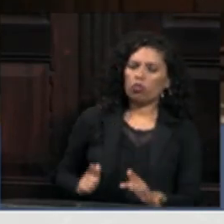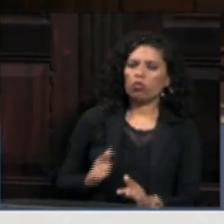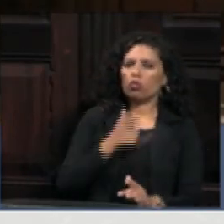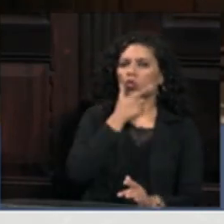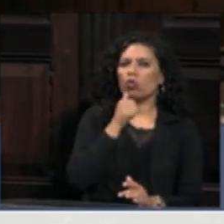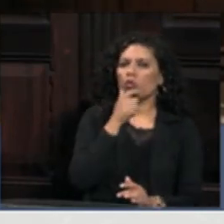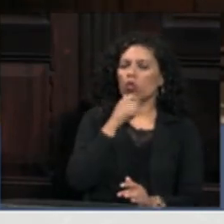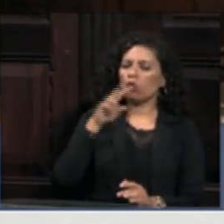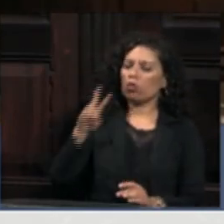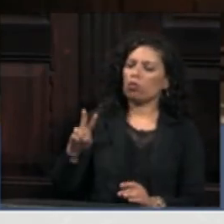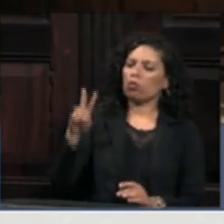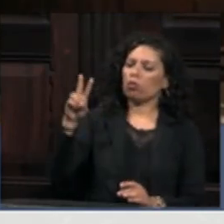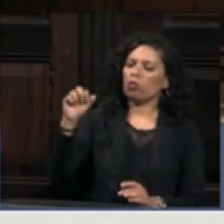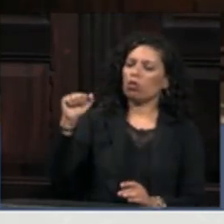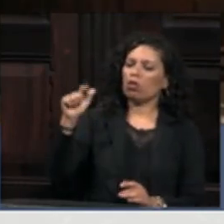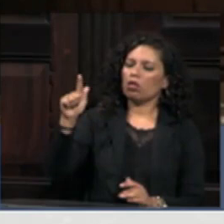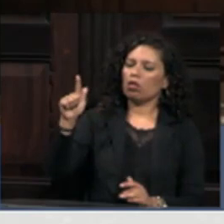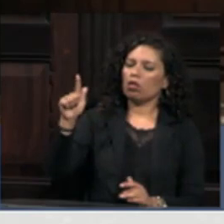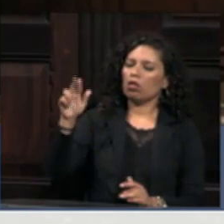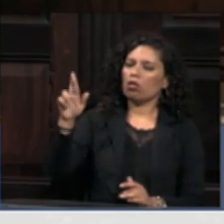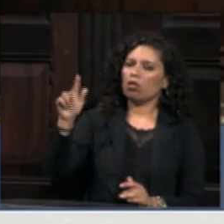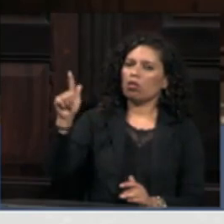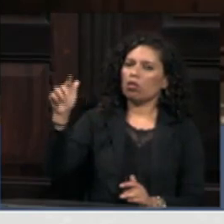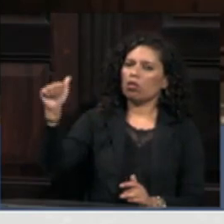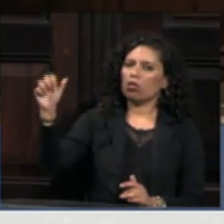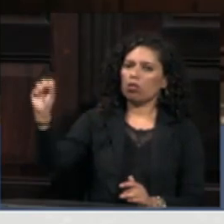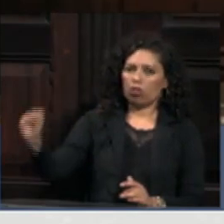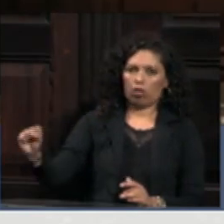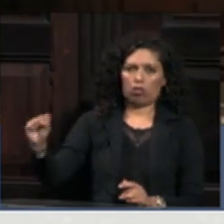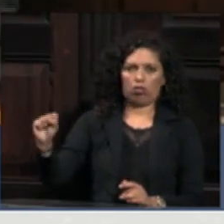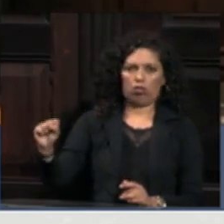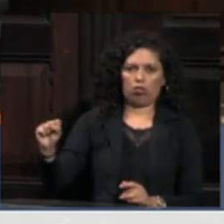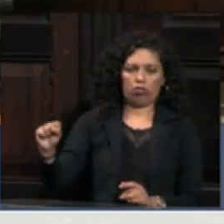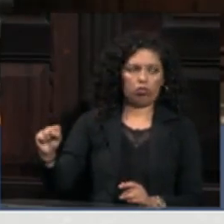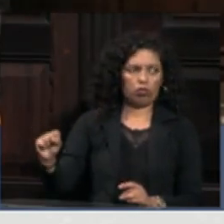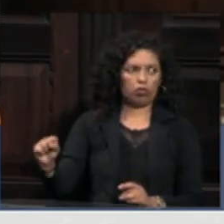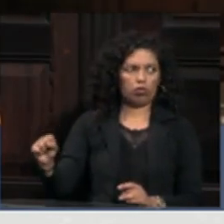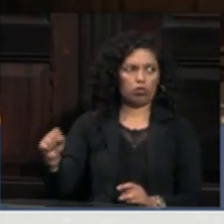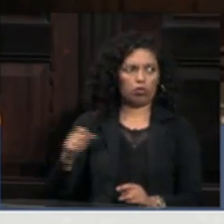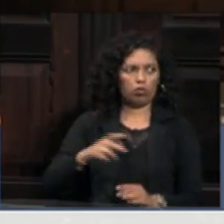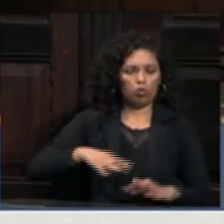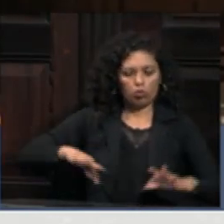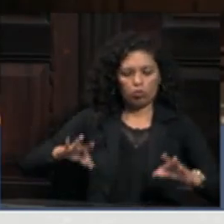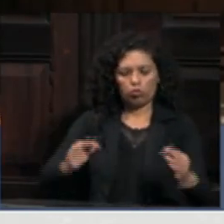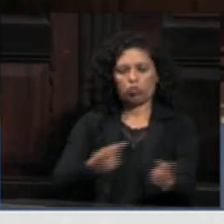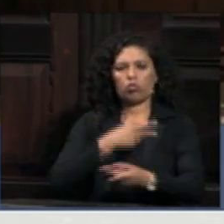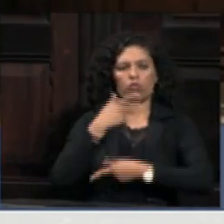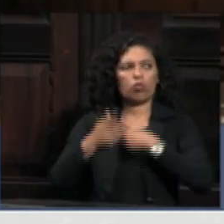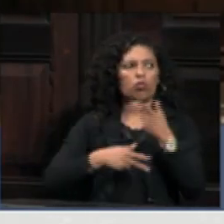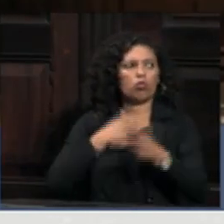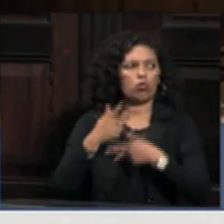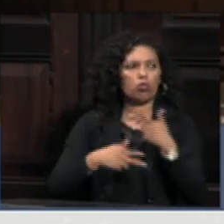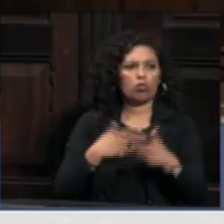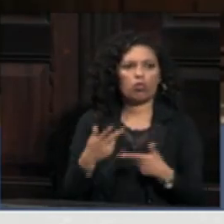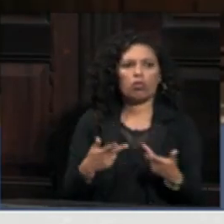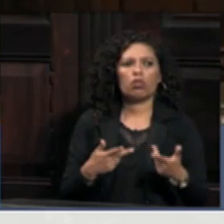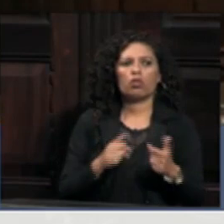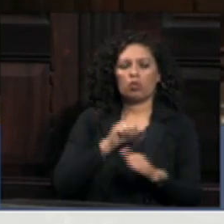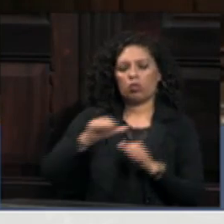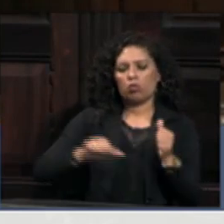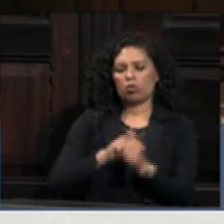preciso aniquilar todos os direitos dos trabalhadores que vêm desde aquela época.